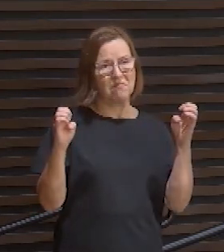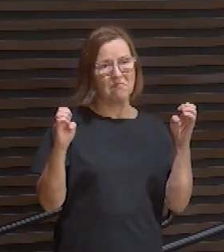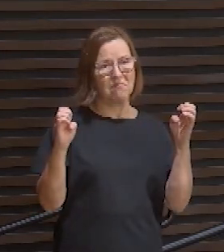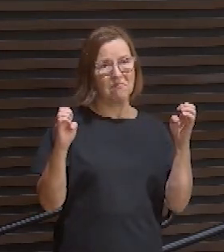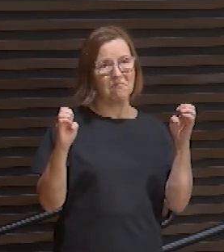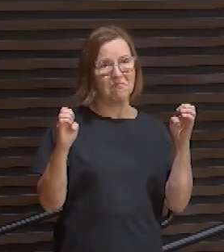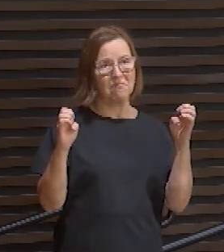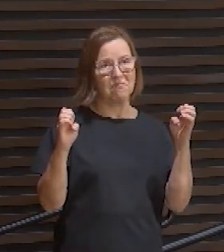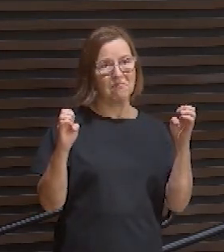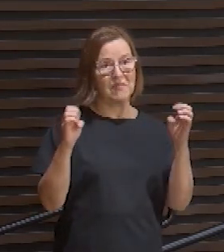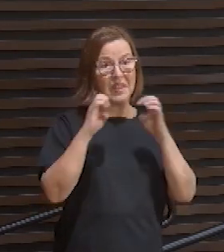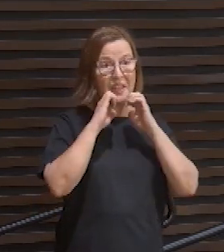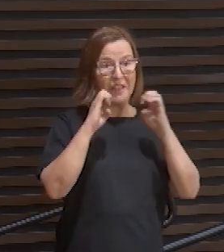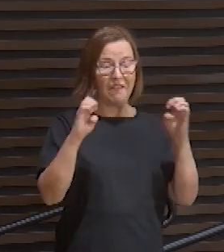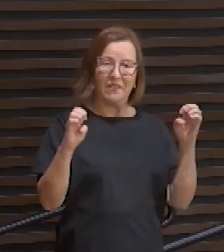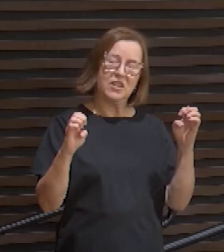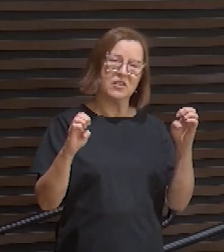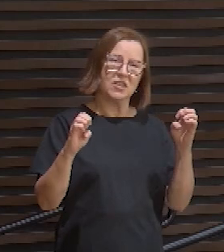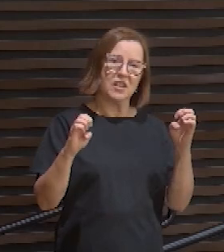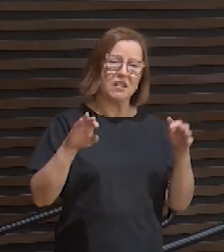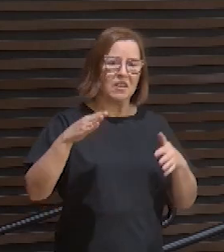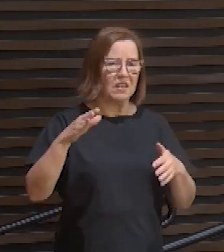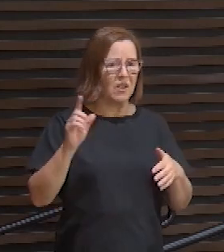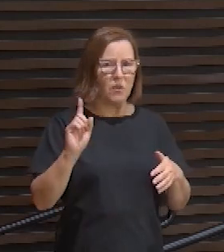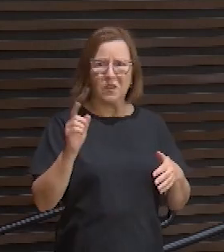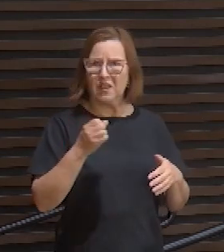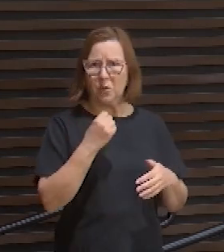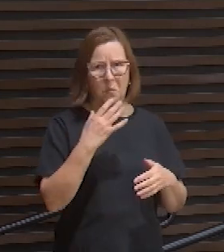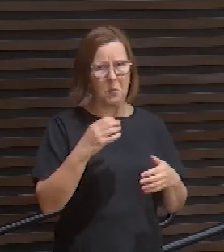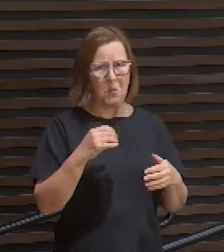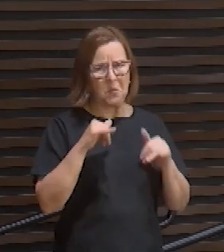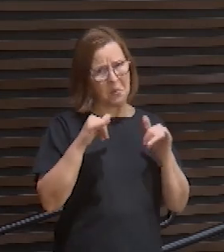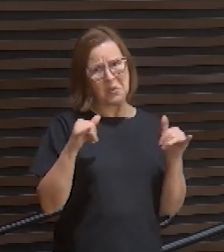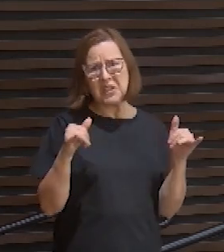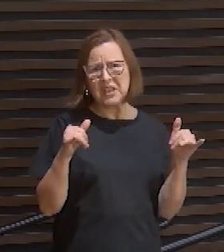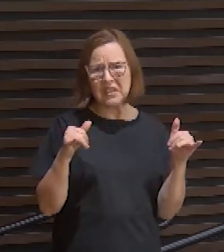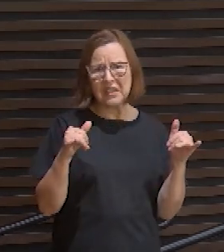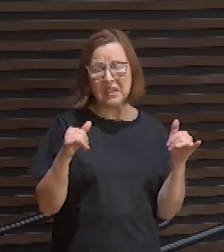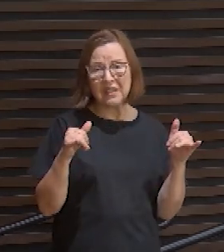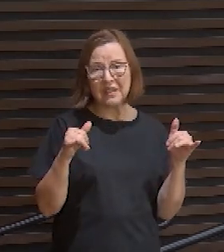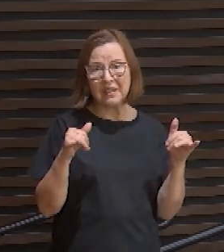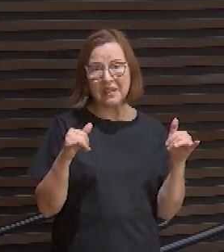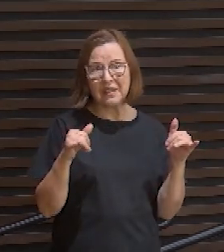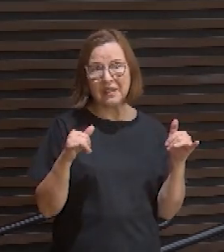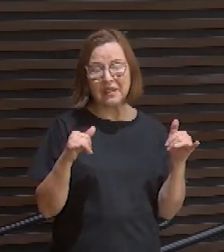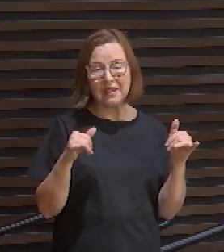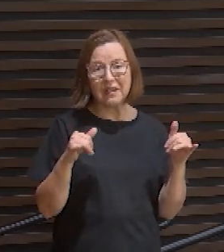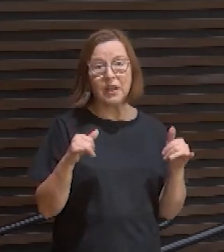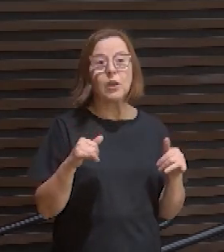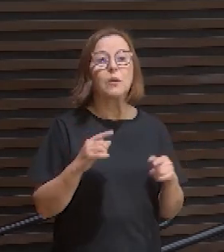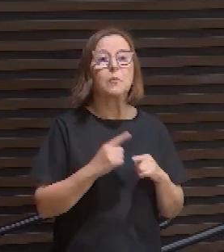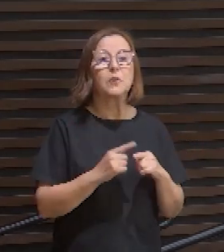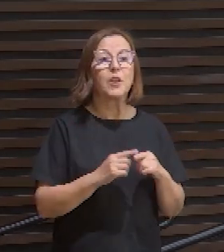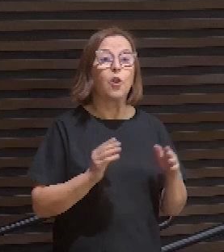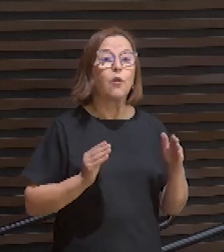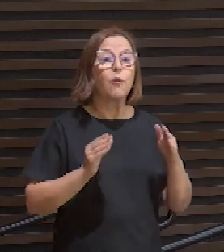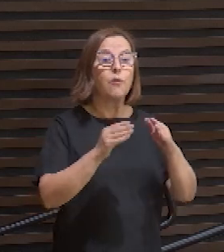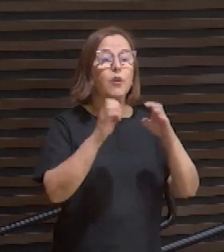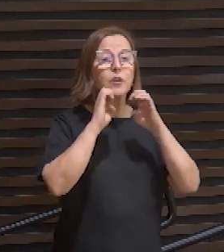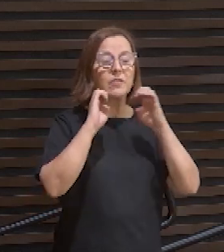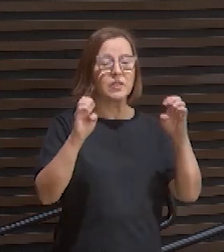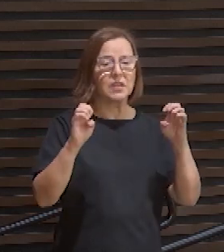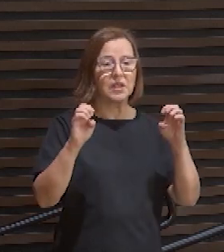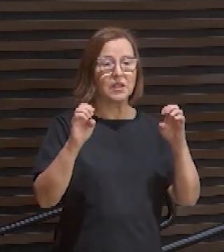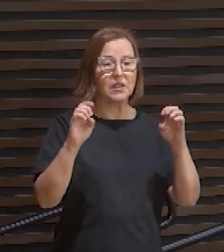não é uma boa notícia, não faz o menor sentido. Porque o foco do evangelho não está no aqui e agora,